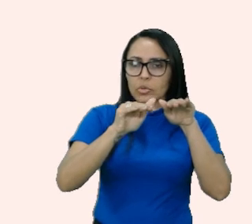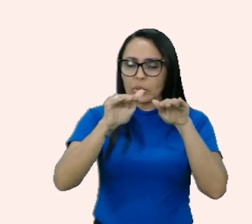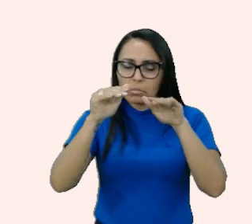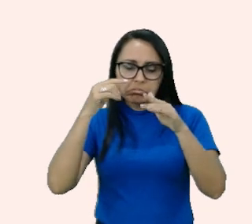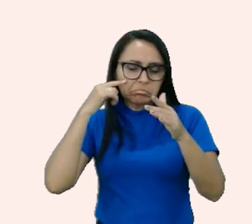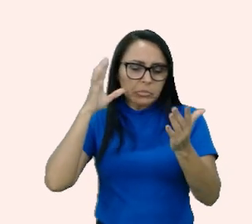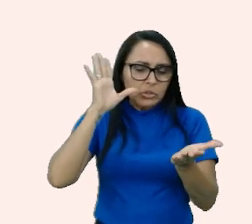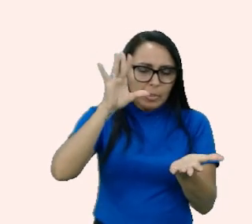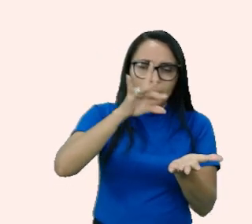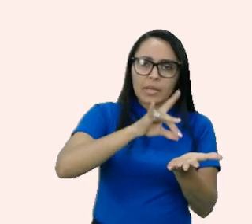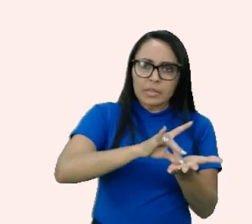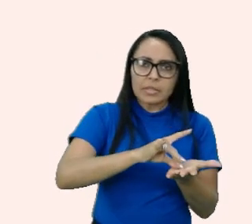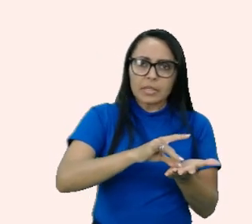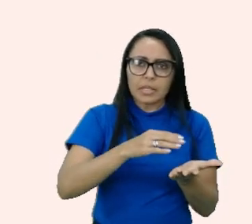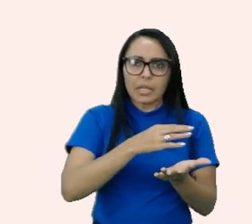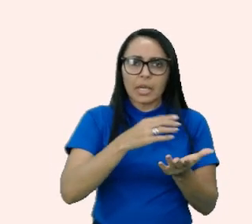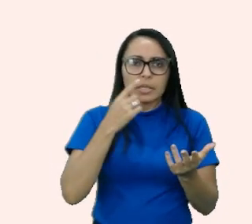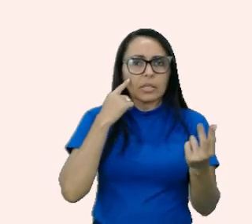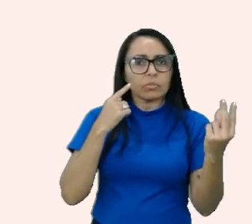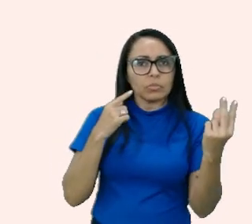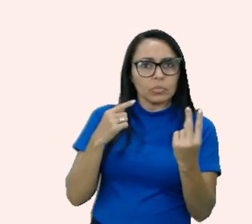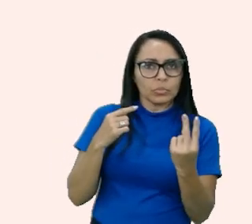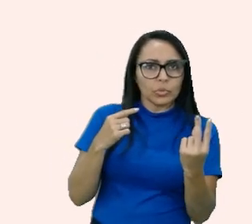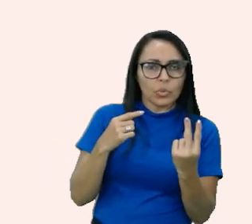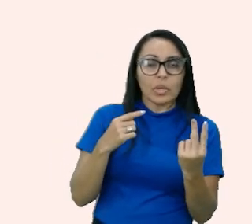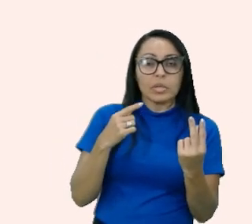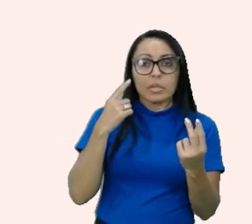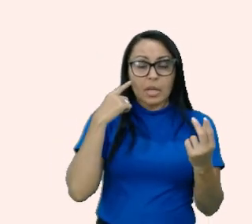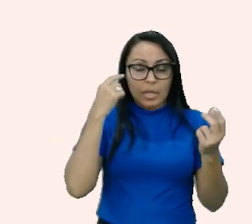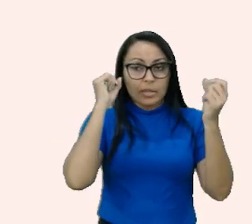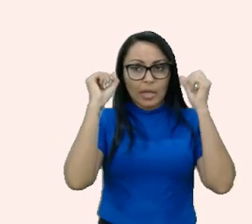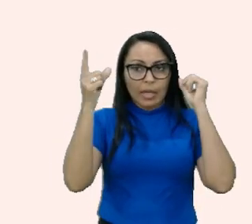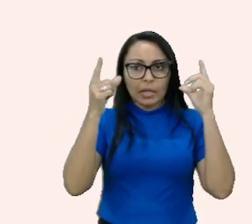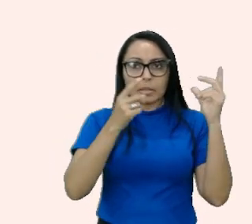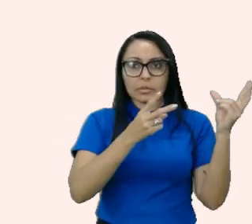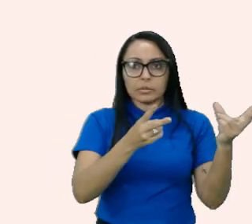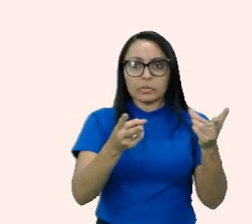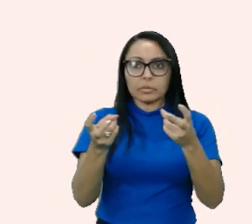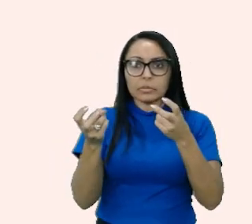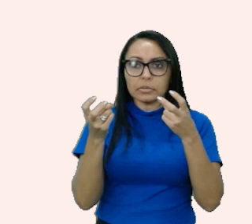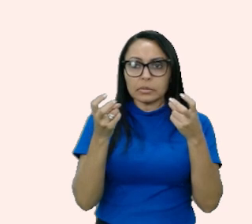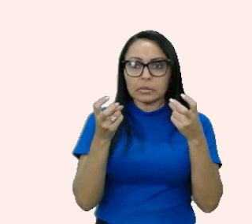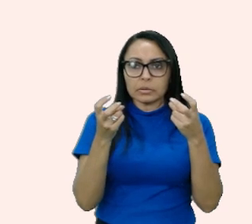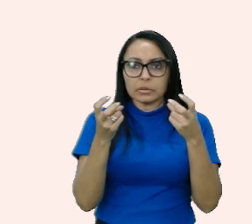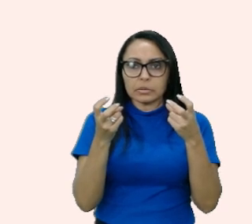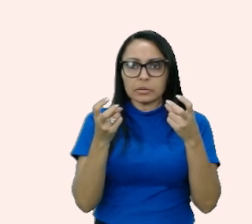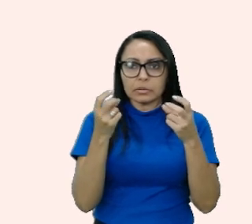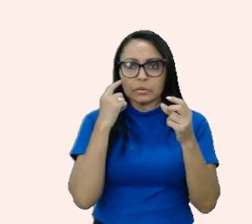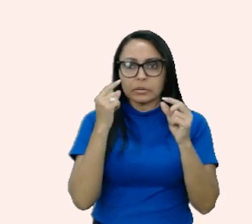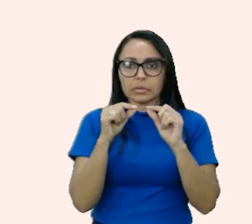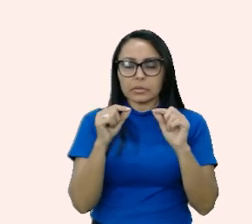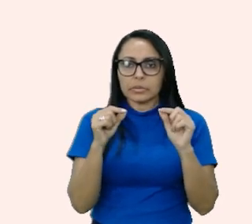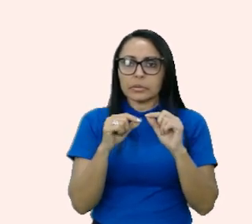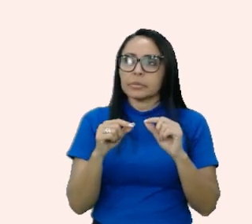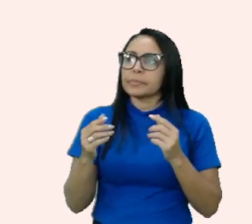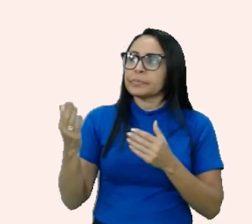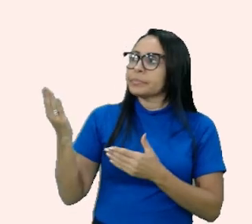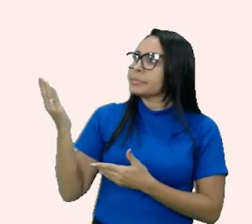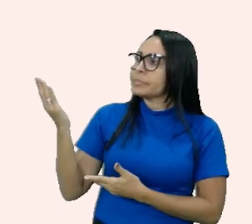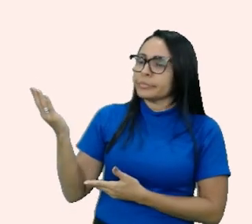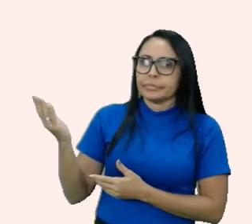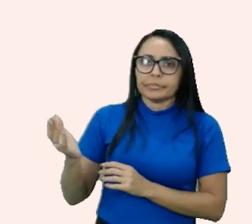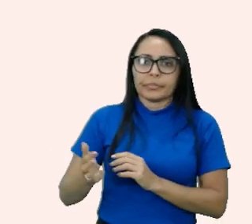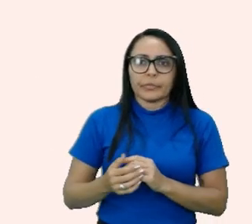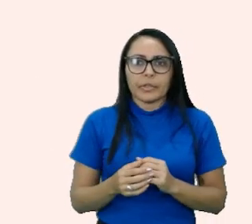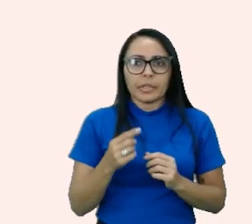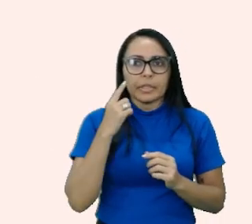estabelecida entre essas duas ideias aí. Tu percebe que eu tenho, ó, nessa linha daqui, uma reta que está paralela